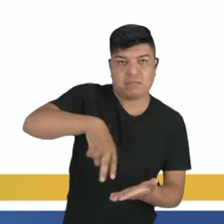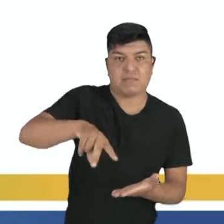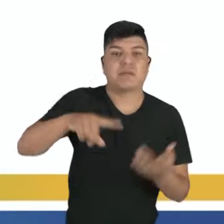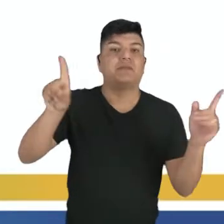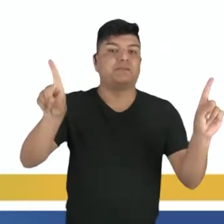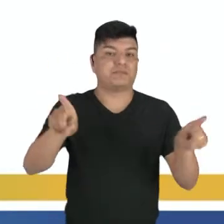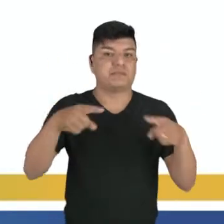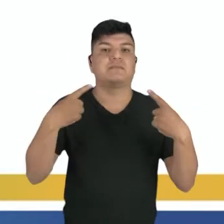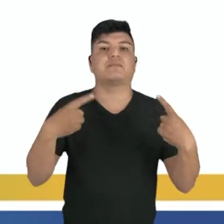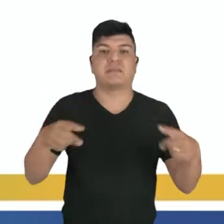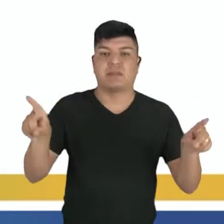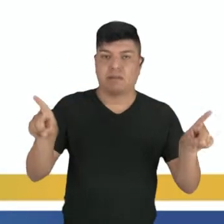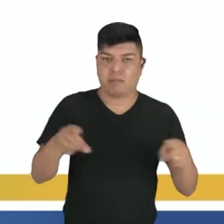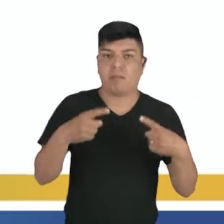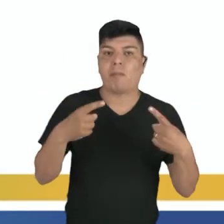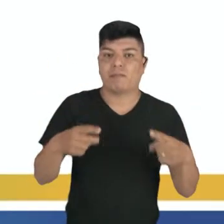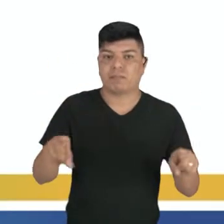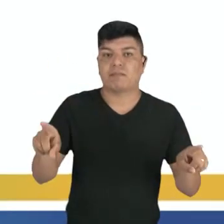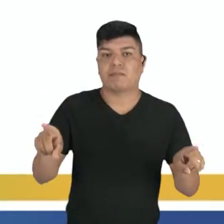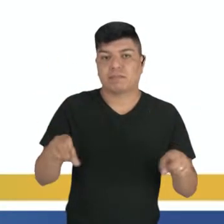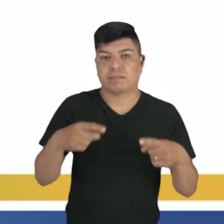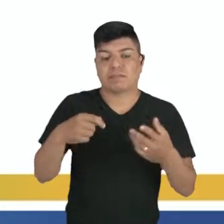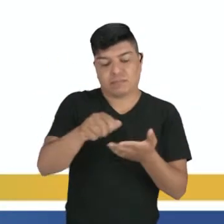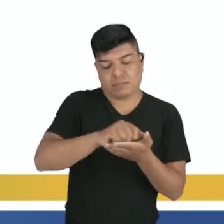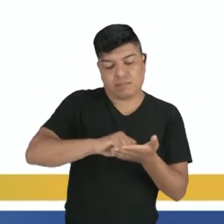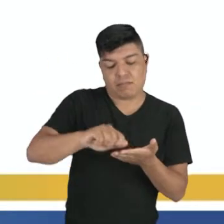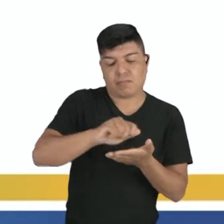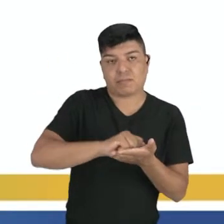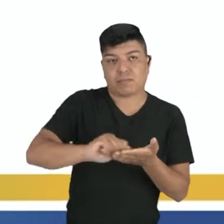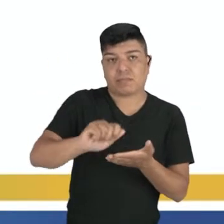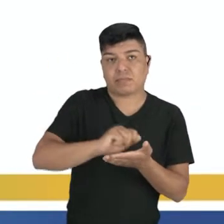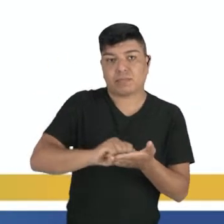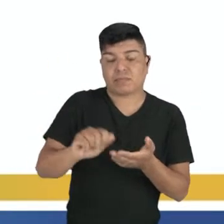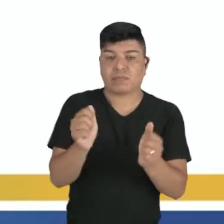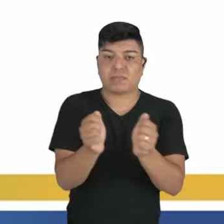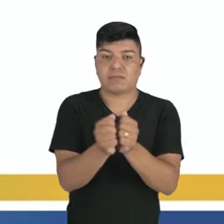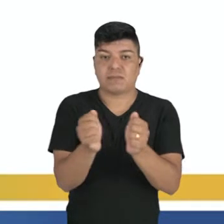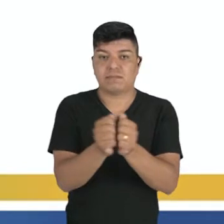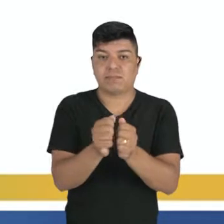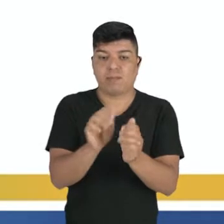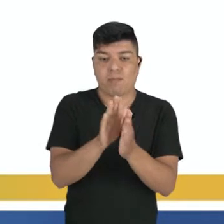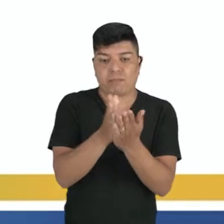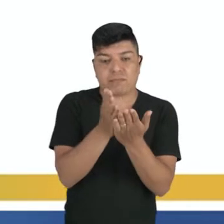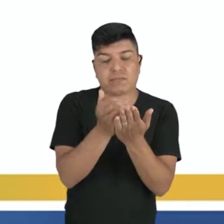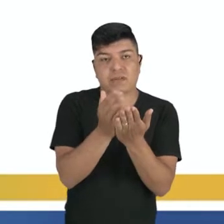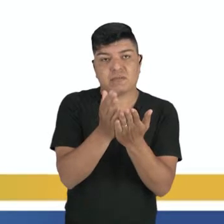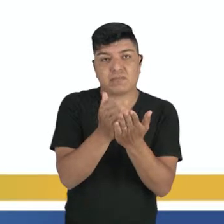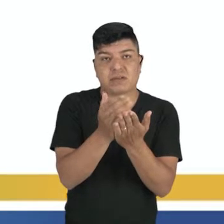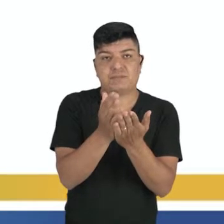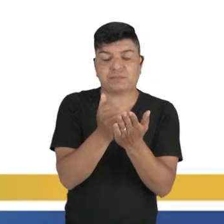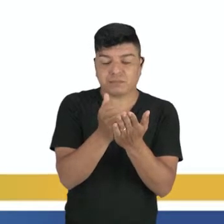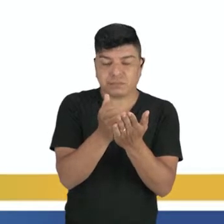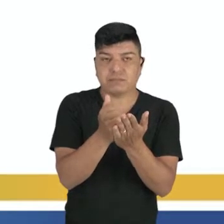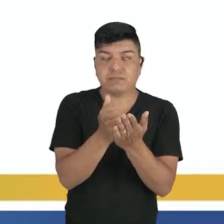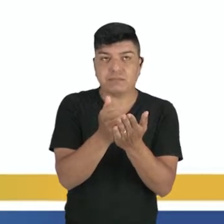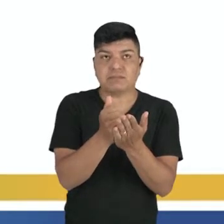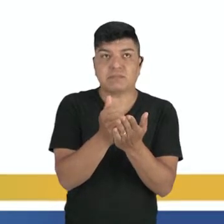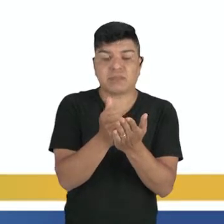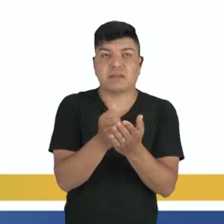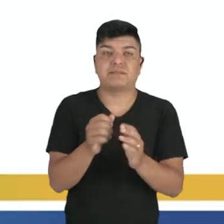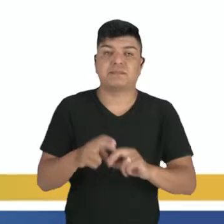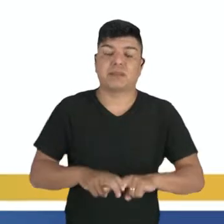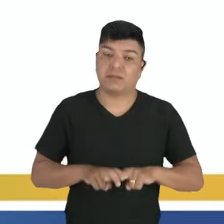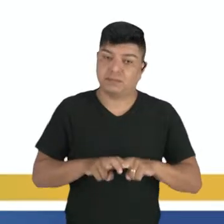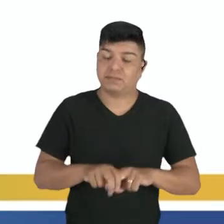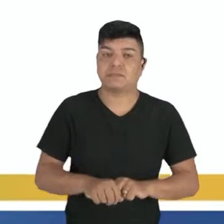e cantavam essas cantigas que eram escritas e reunidas em livros chamados de cancioneiros, tá?